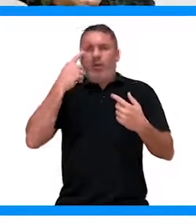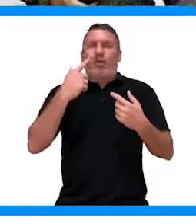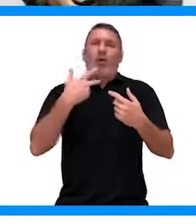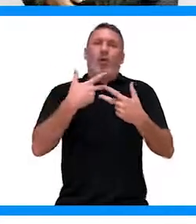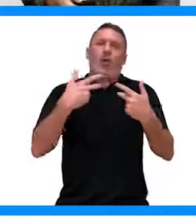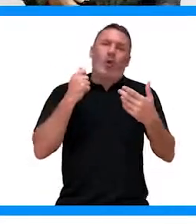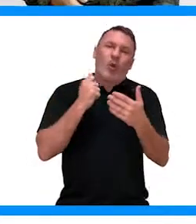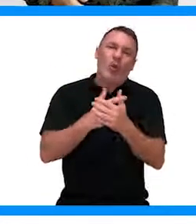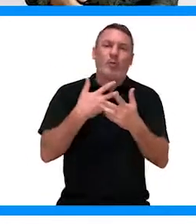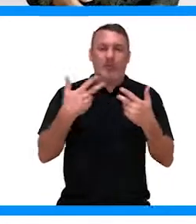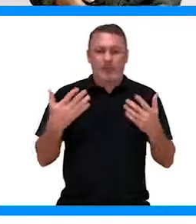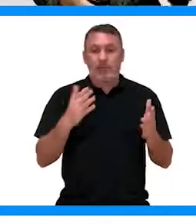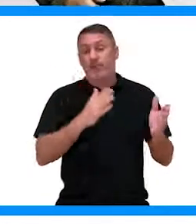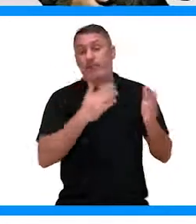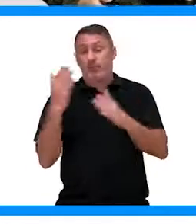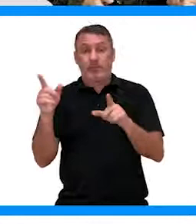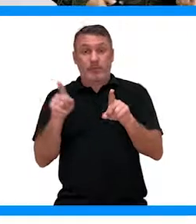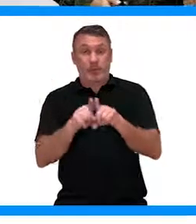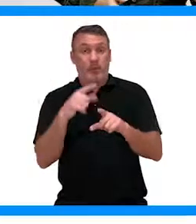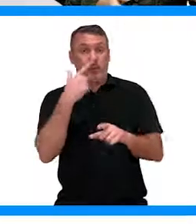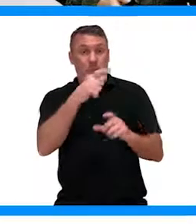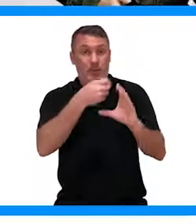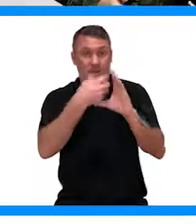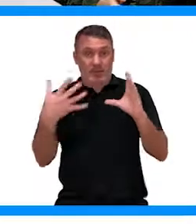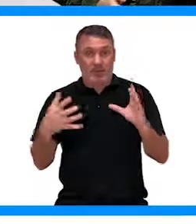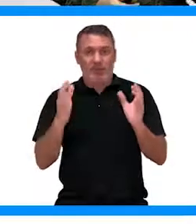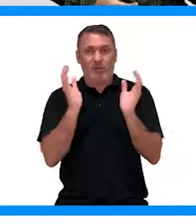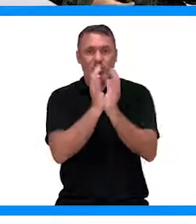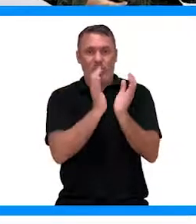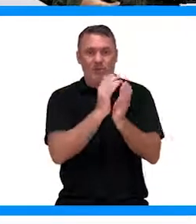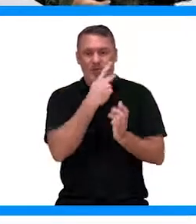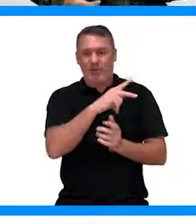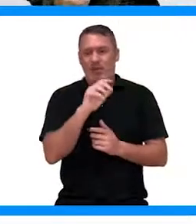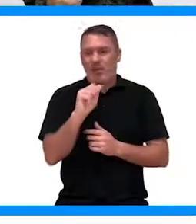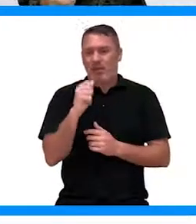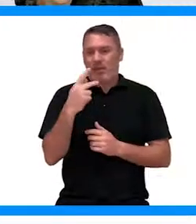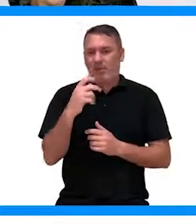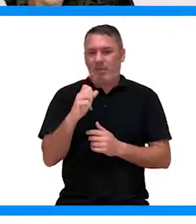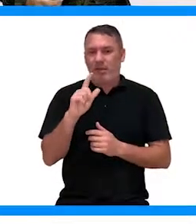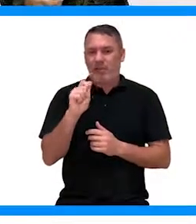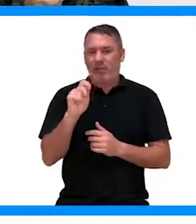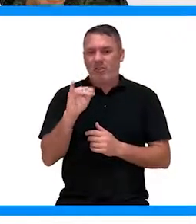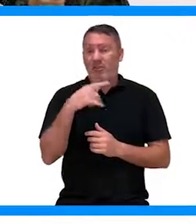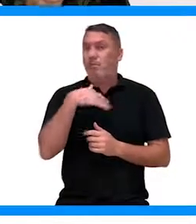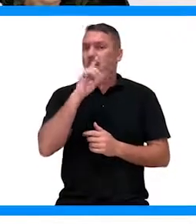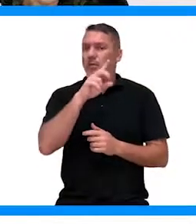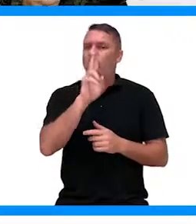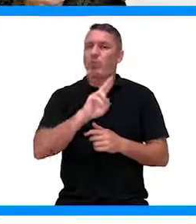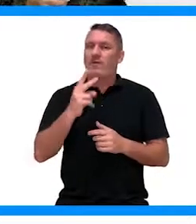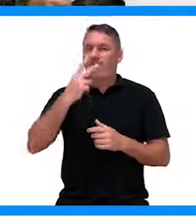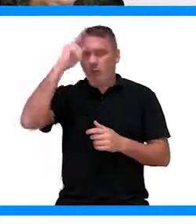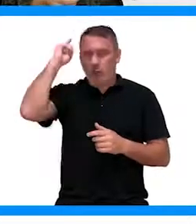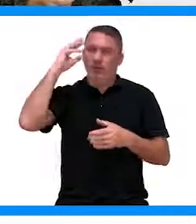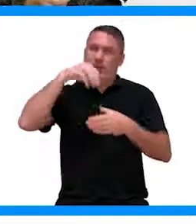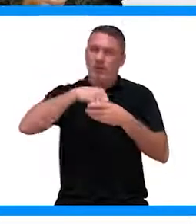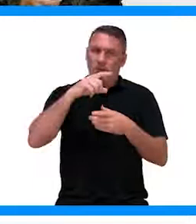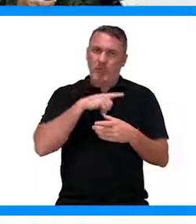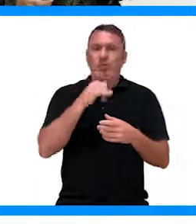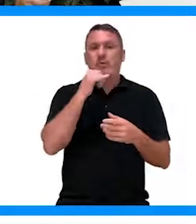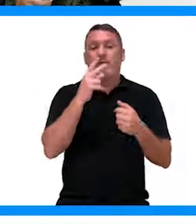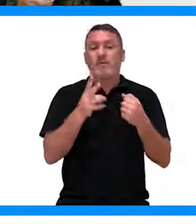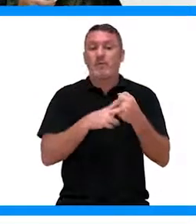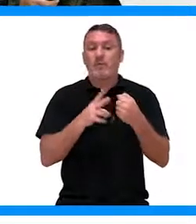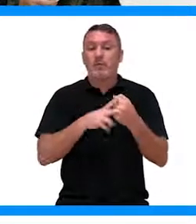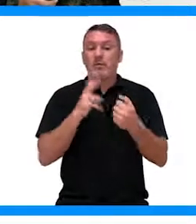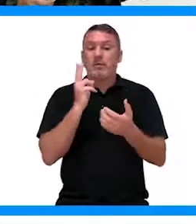ou a comprar esse produto. Uma outra característica da função apelativa, que é uma das que mais caem nos vestibulares,